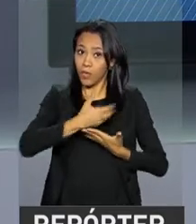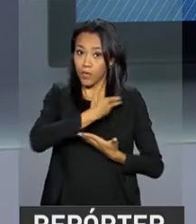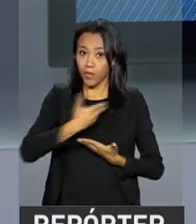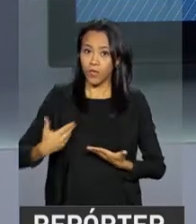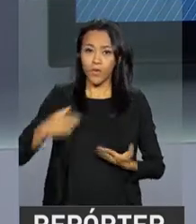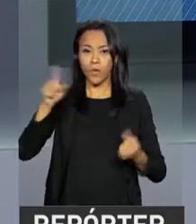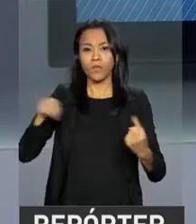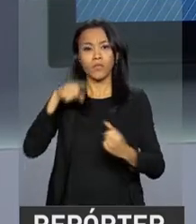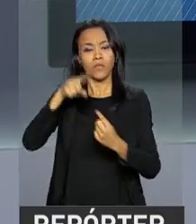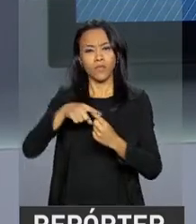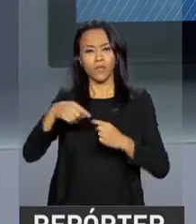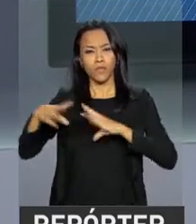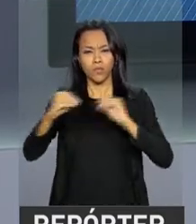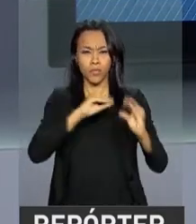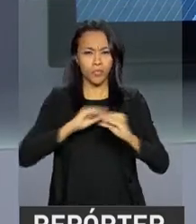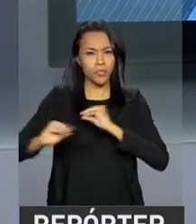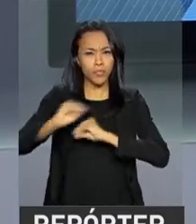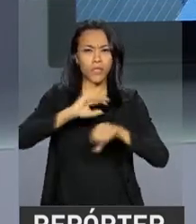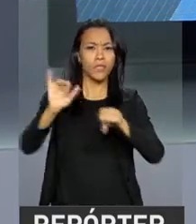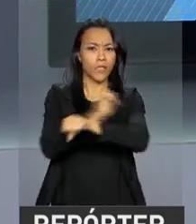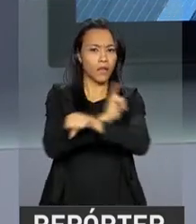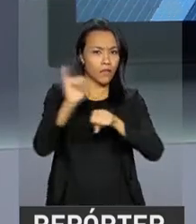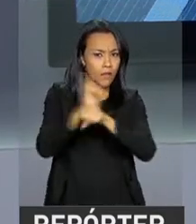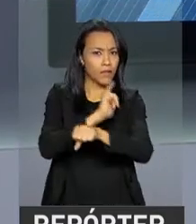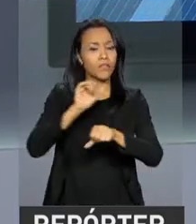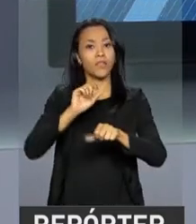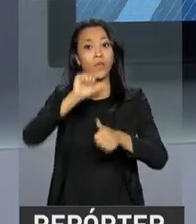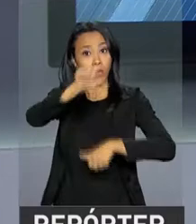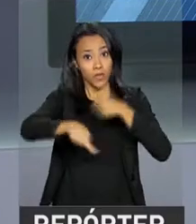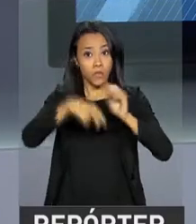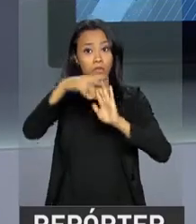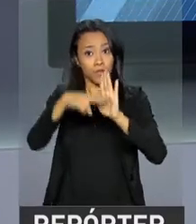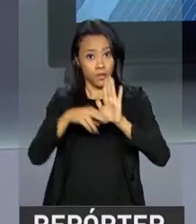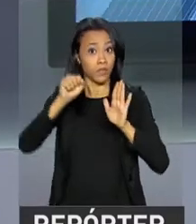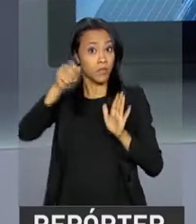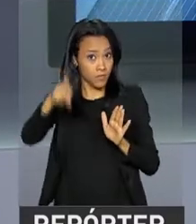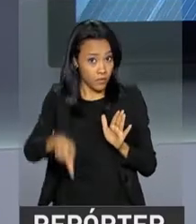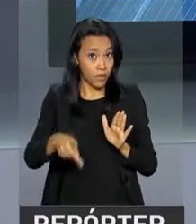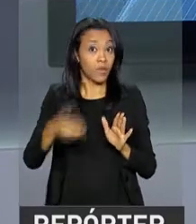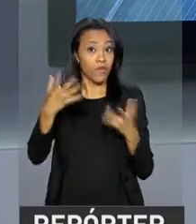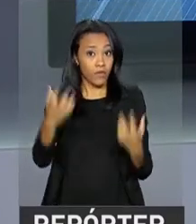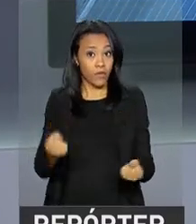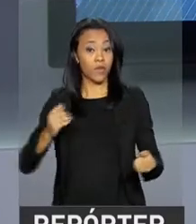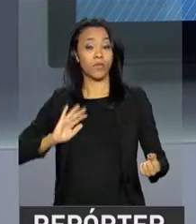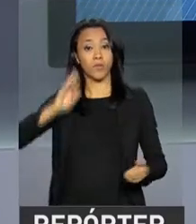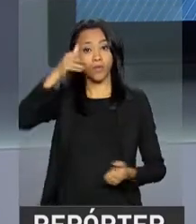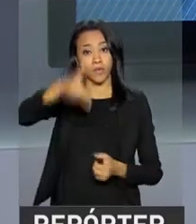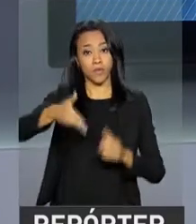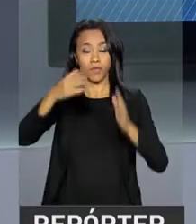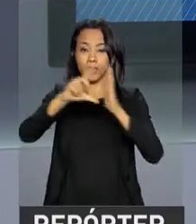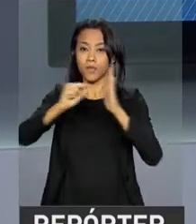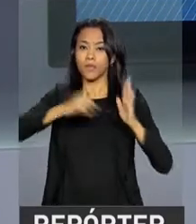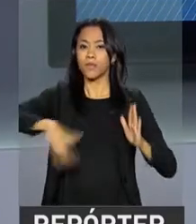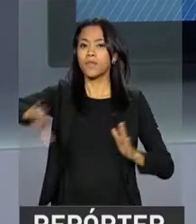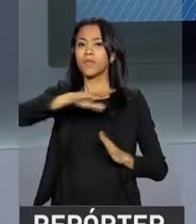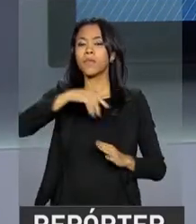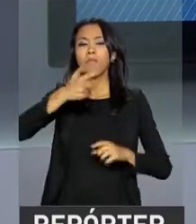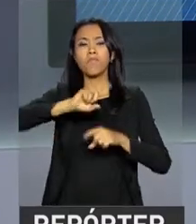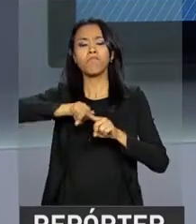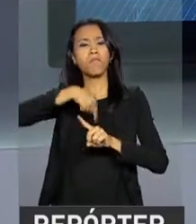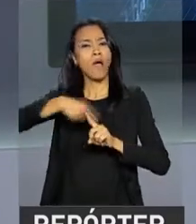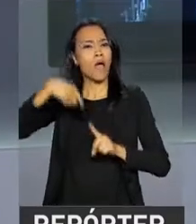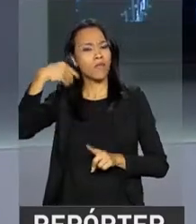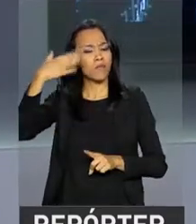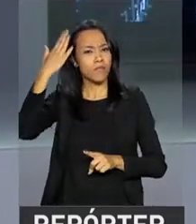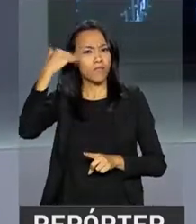garanta a aprovação da reforma da previdência social e nós vamos até o palácio do planalto saber ao vivo outras informações com repórter ney